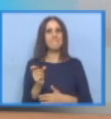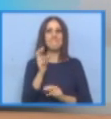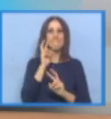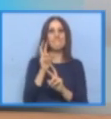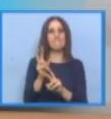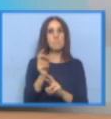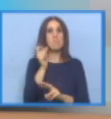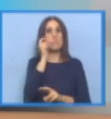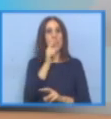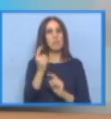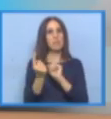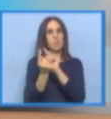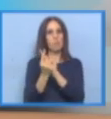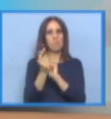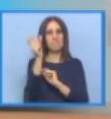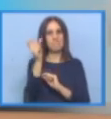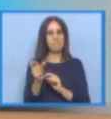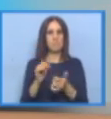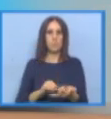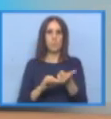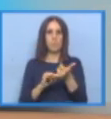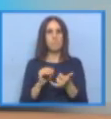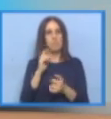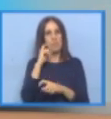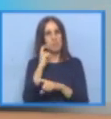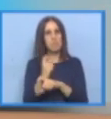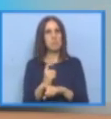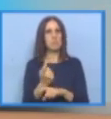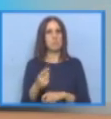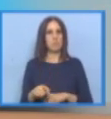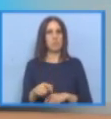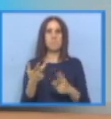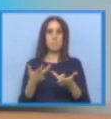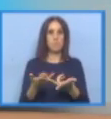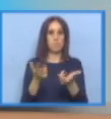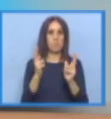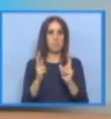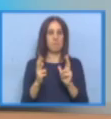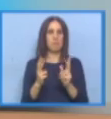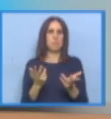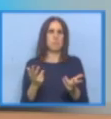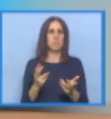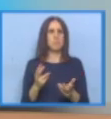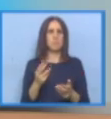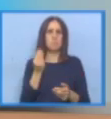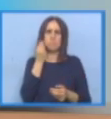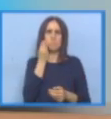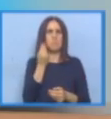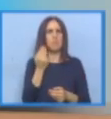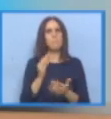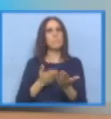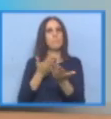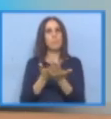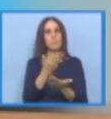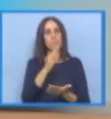por quem vai ao seu encontro como alguém próximo, atento, disponível, e isso vai muito na linha do que é proposto